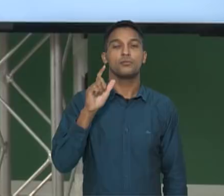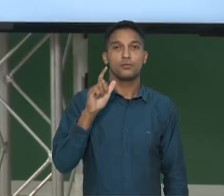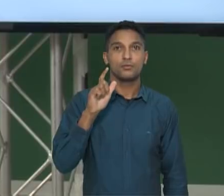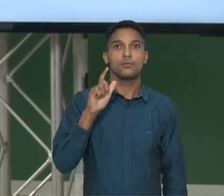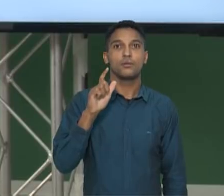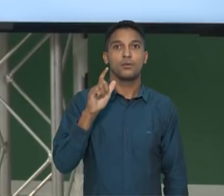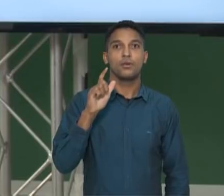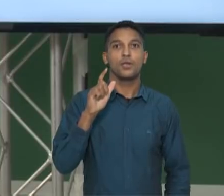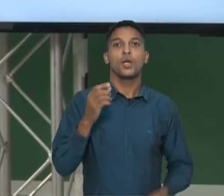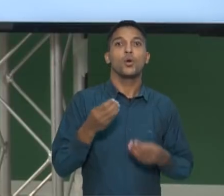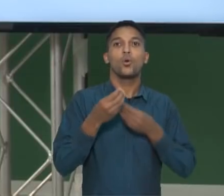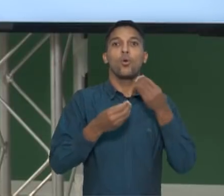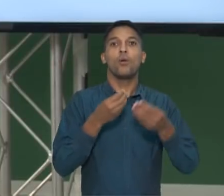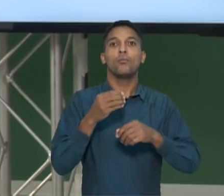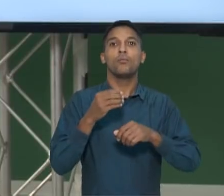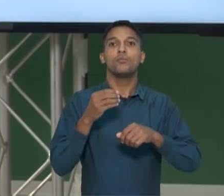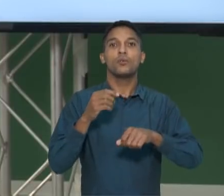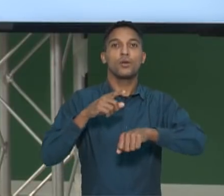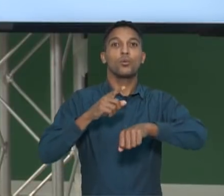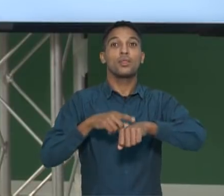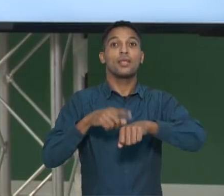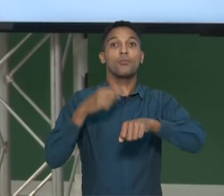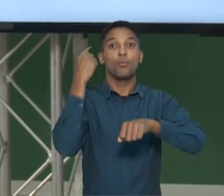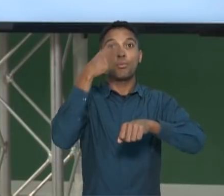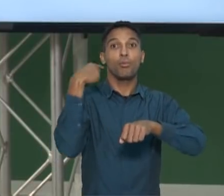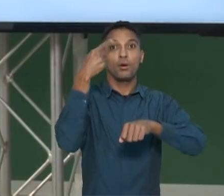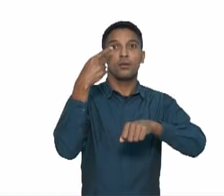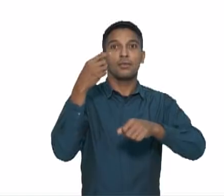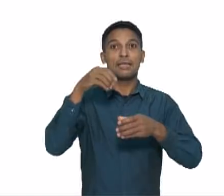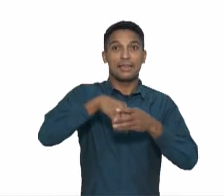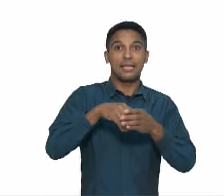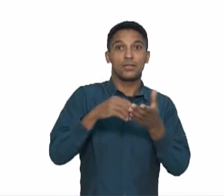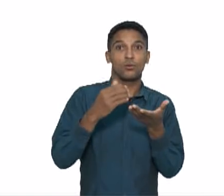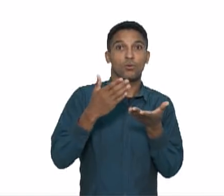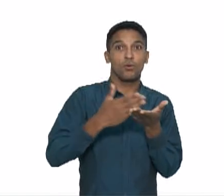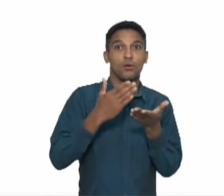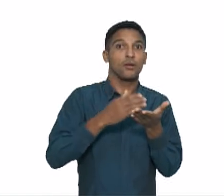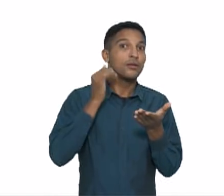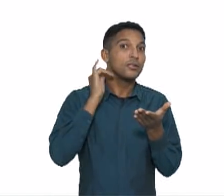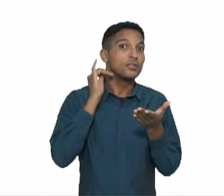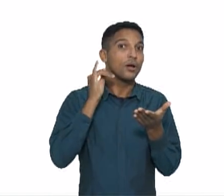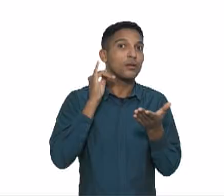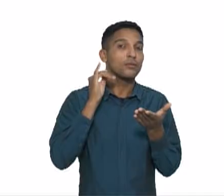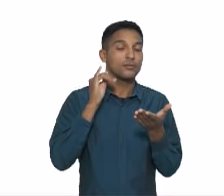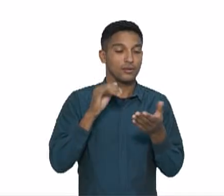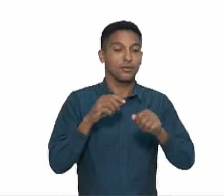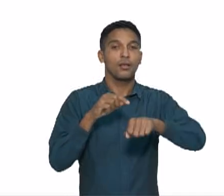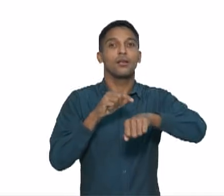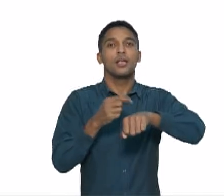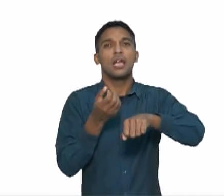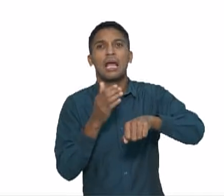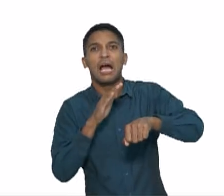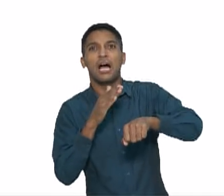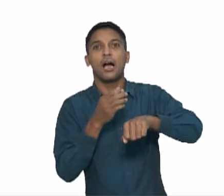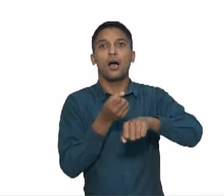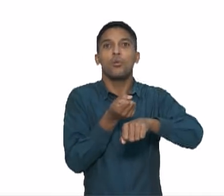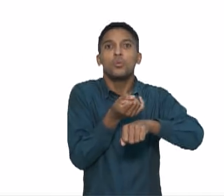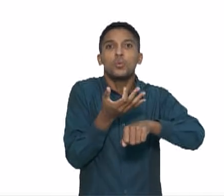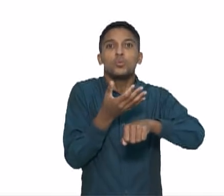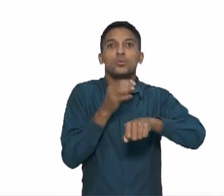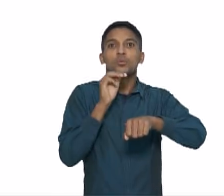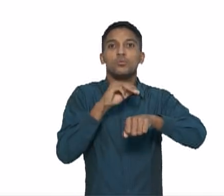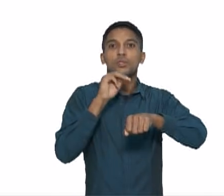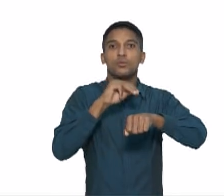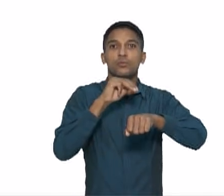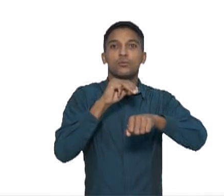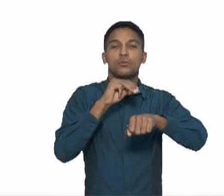dá essa dimensão temporal nesse conto Tentação. Né? Então, o tempo de duração do acontecimento foi de alguns minutos, pois se refere ao momento em que a